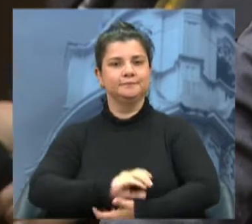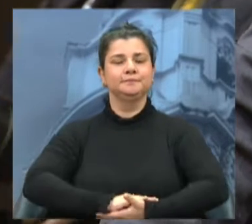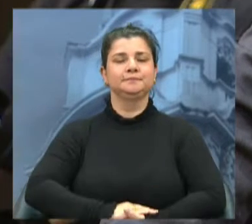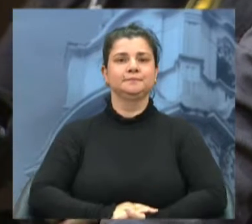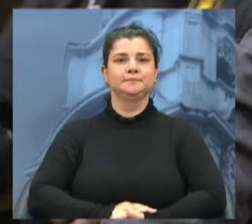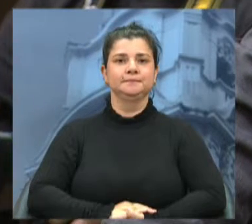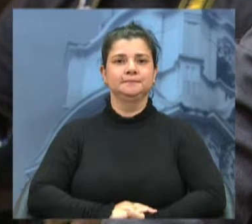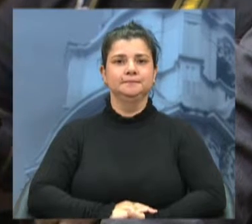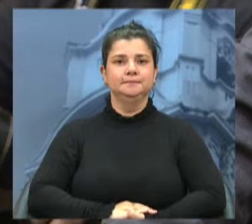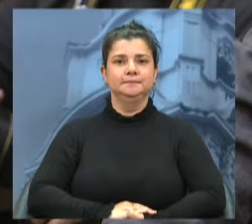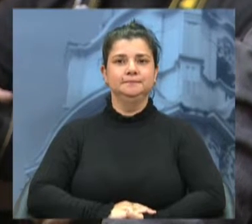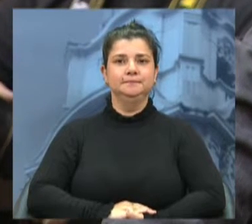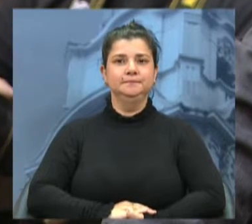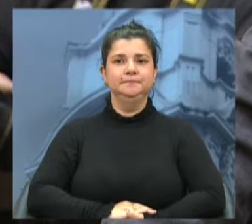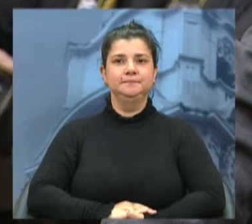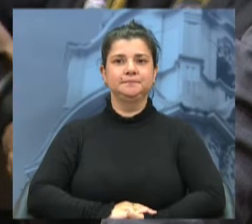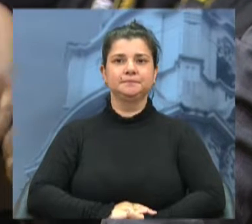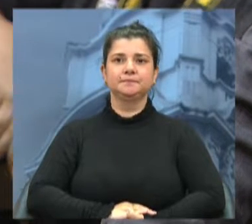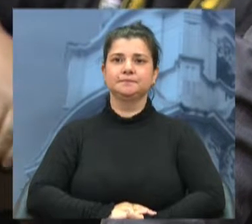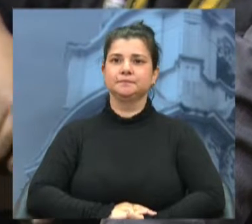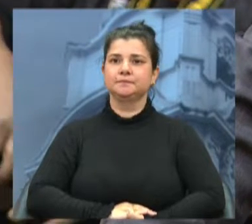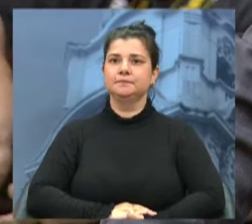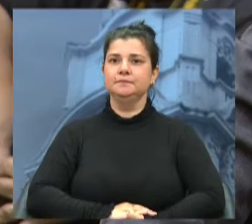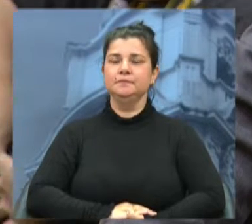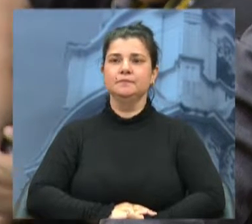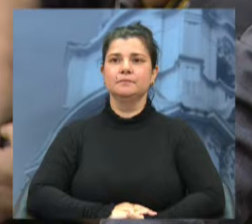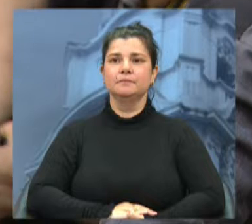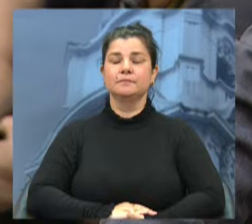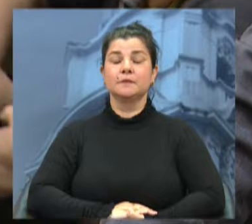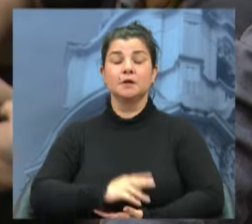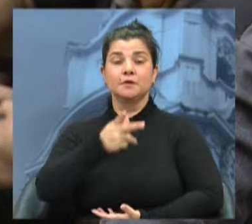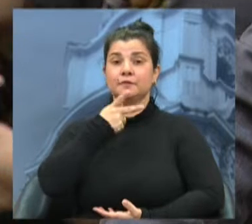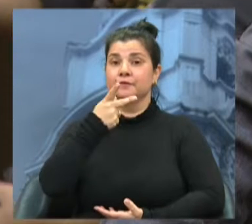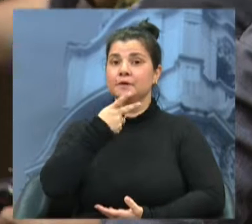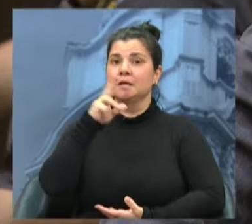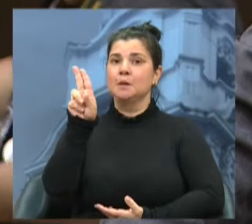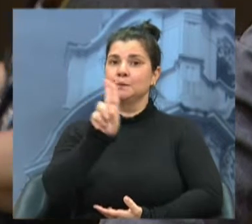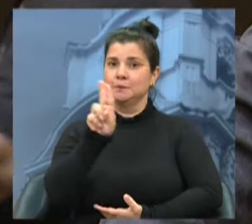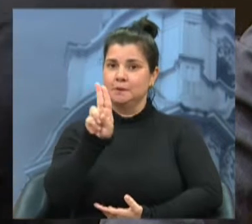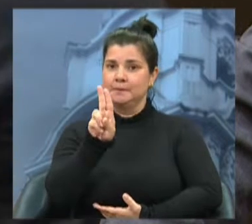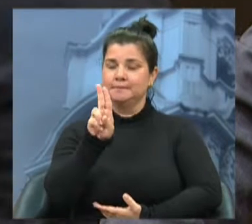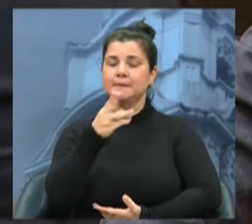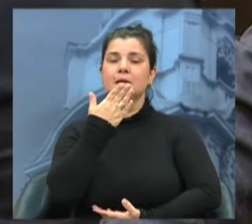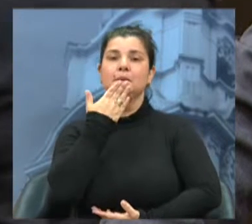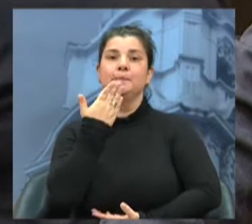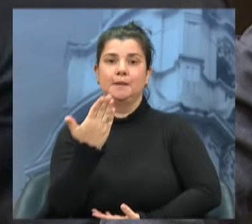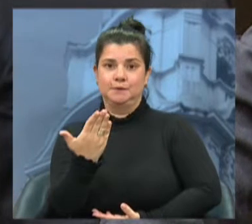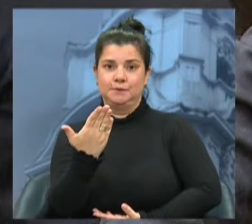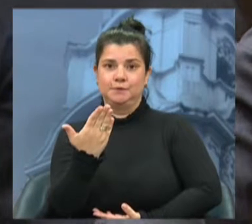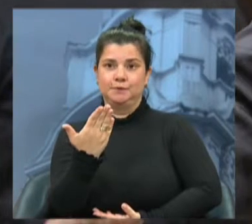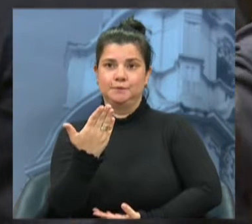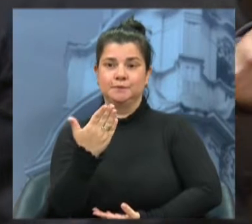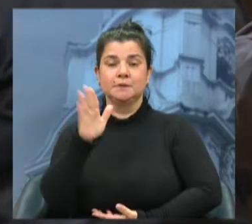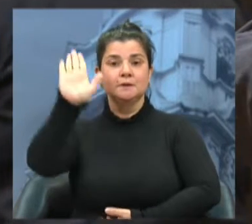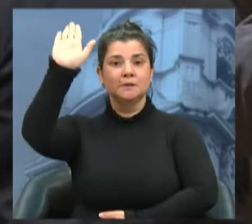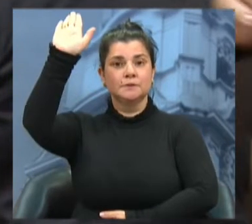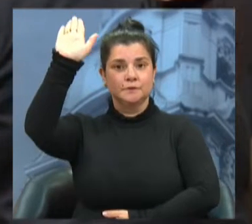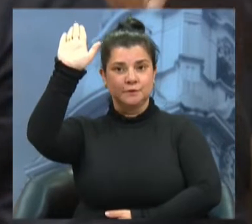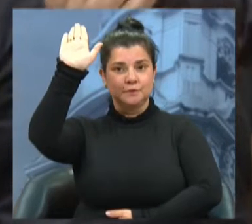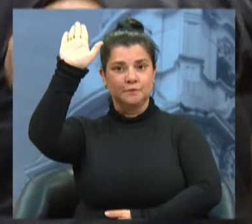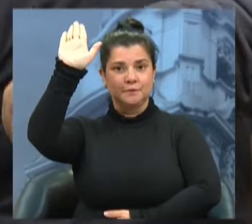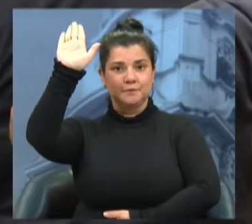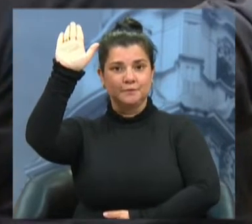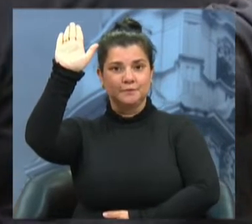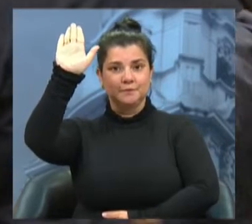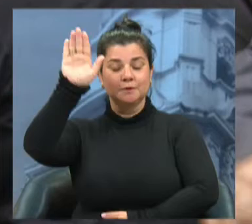Bom, eu vou chamar por nome, peço que levante a mão quem estiver aí